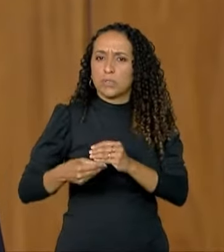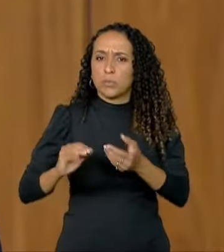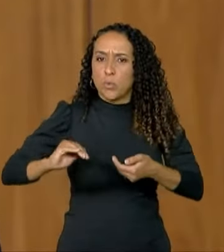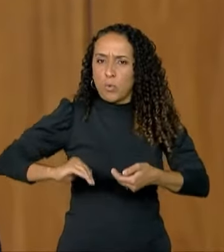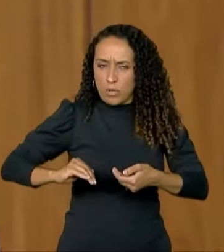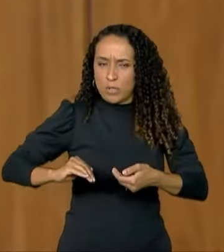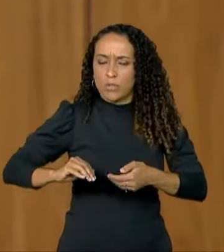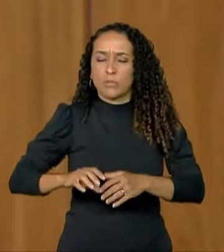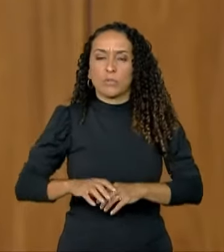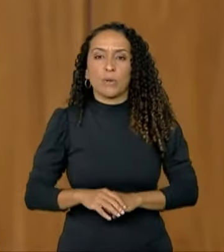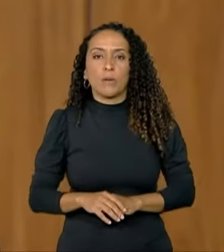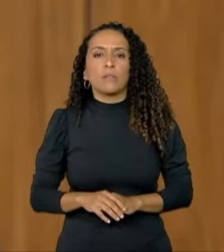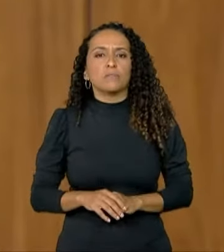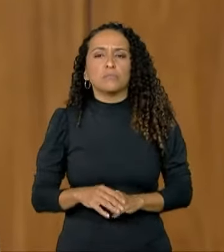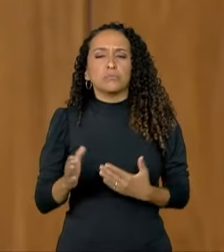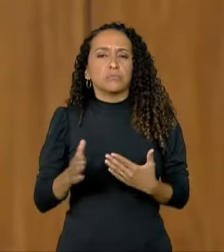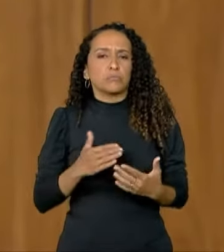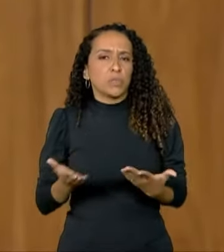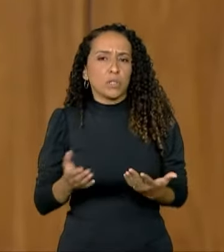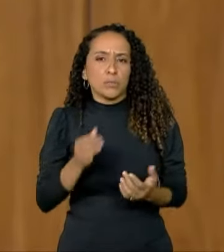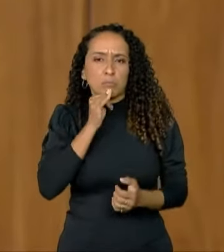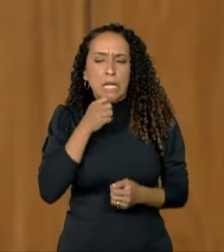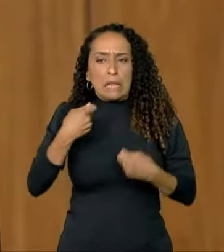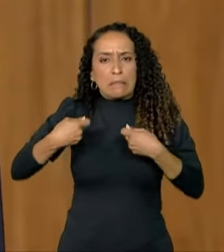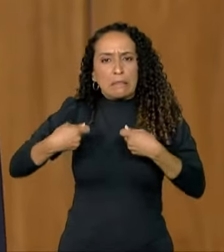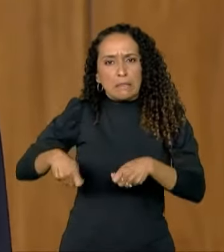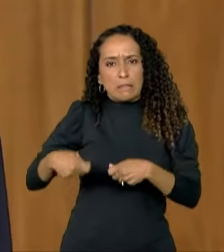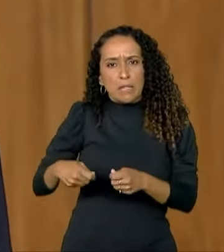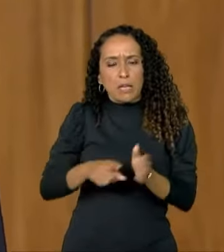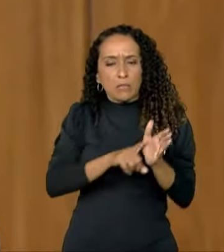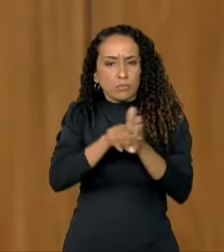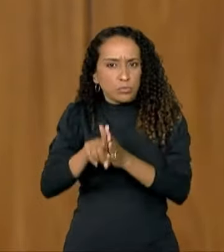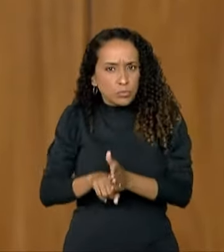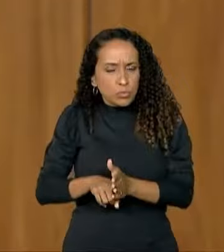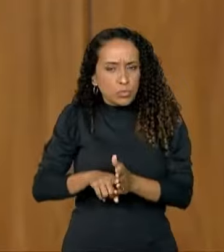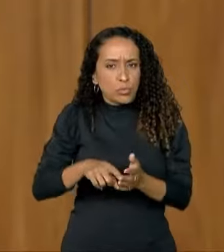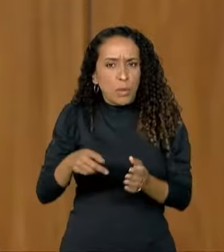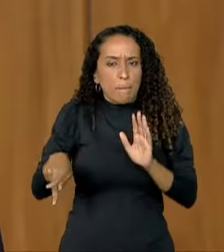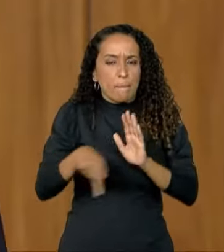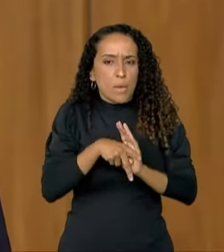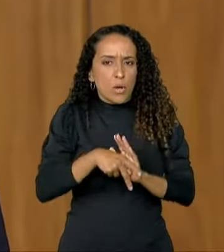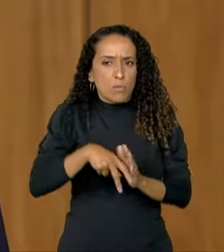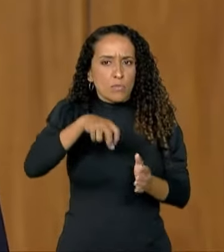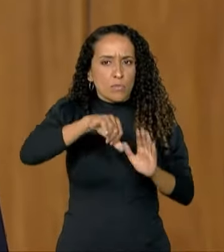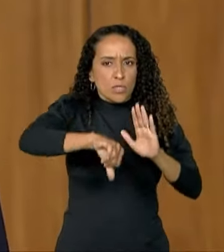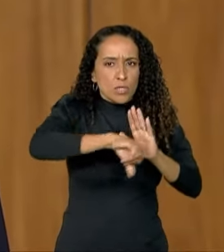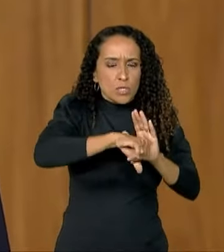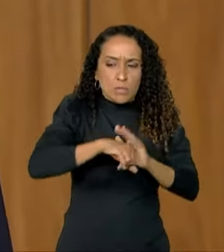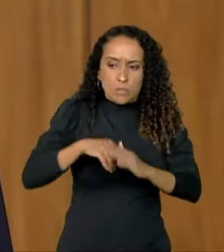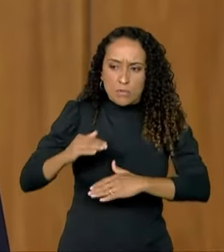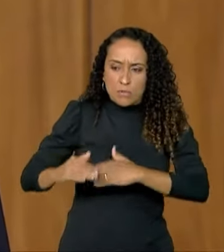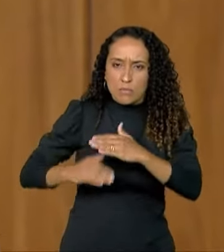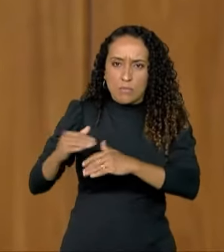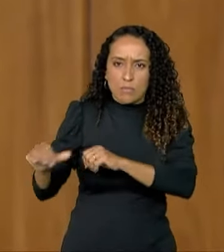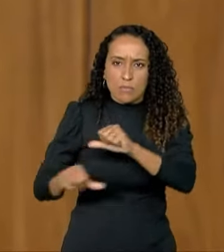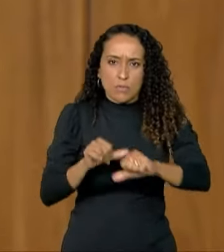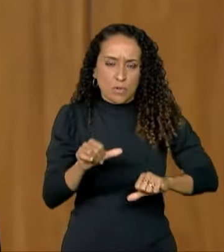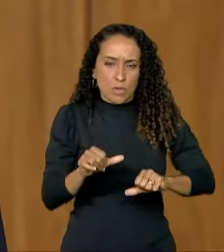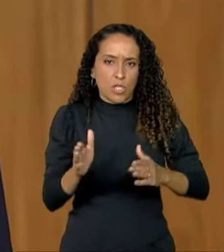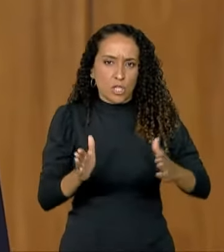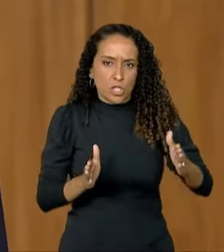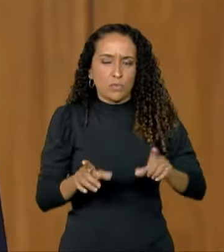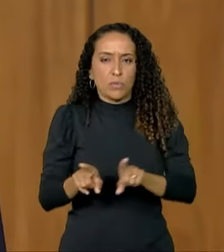Congresso Nacional, quais sejam a necessidade de exame criminológico para progressão de regime, segundo